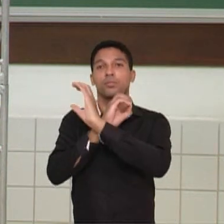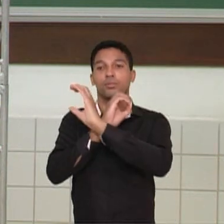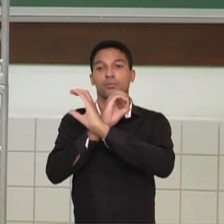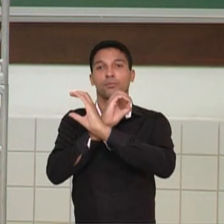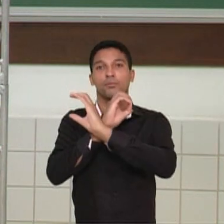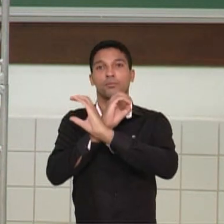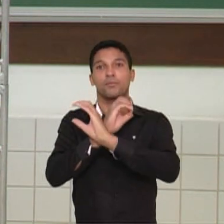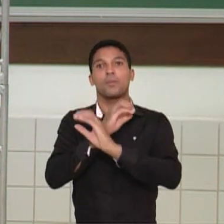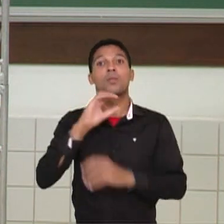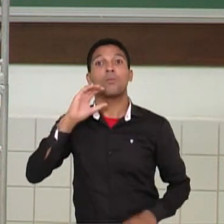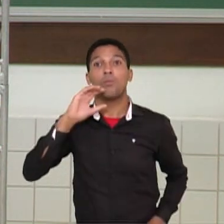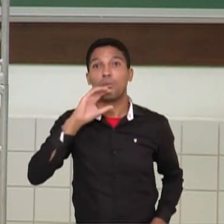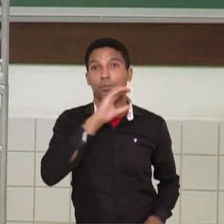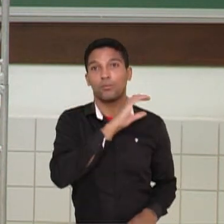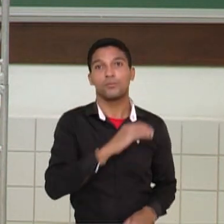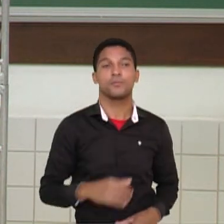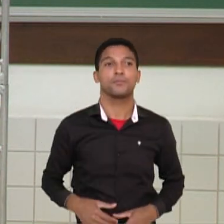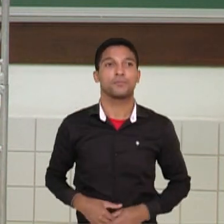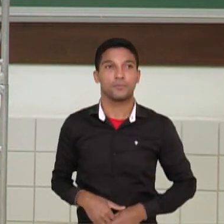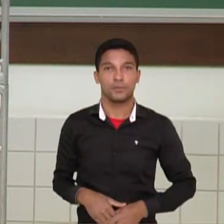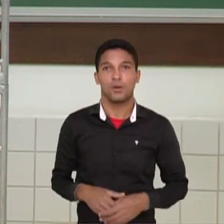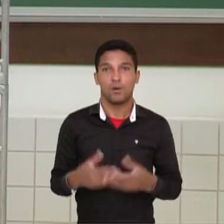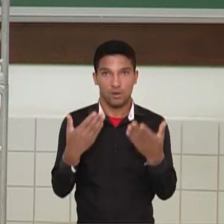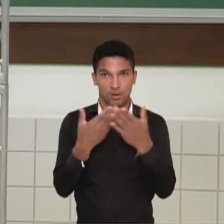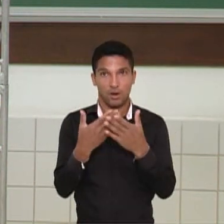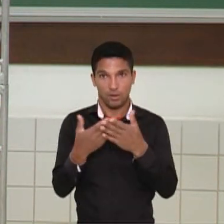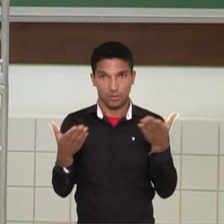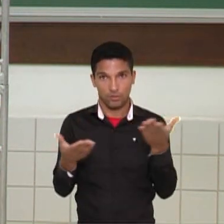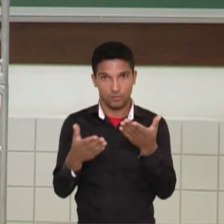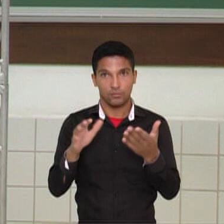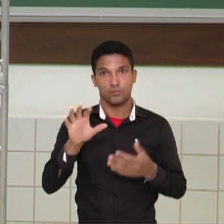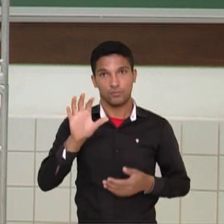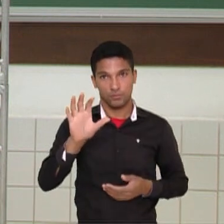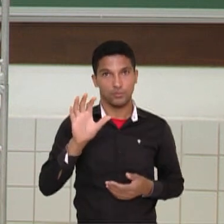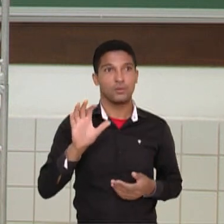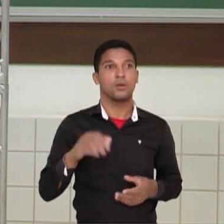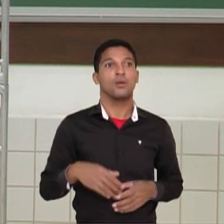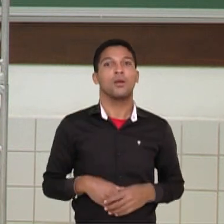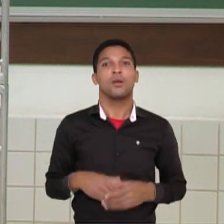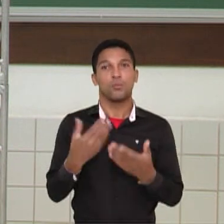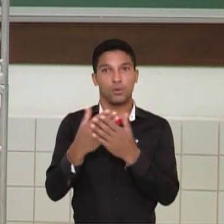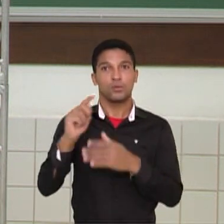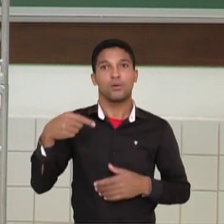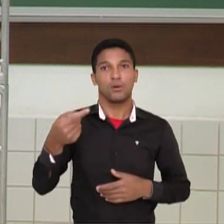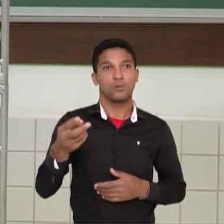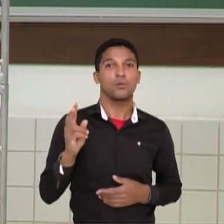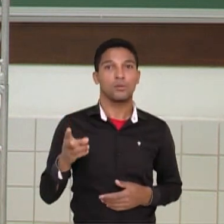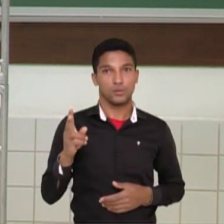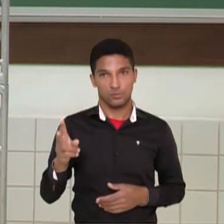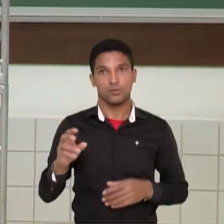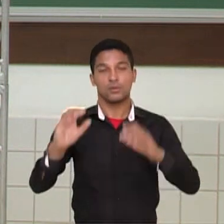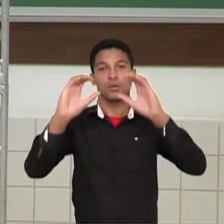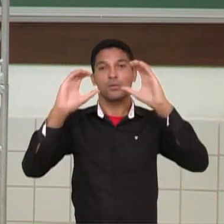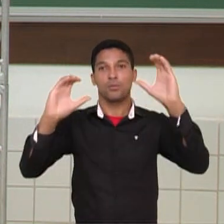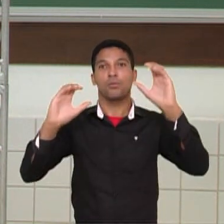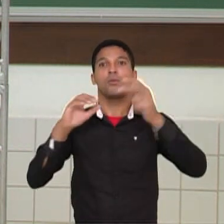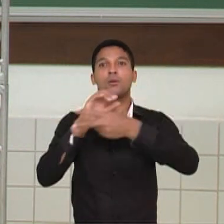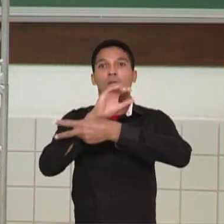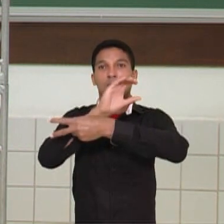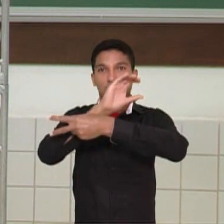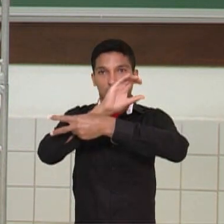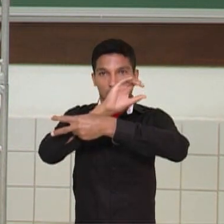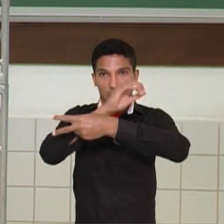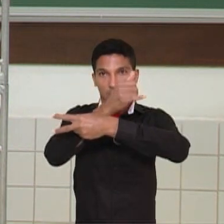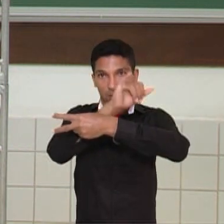né? E só lembrando aí que na próxima aula a gente verá outras aplicações, mais algumas aplicações de funções quadráticas,